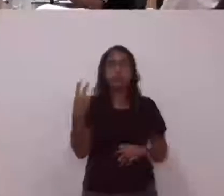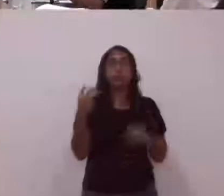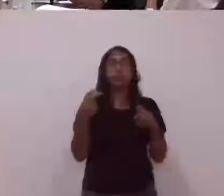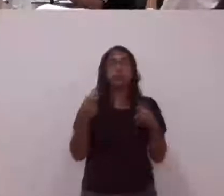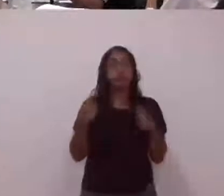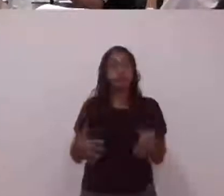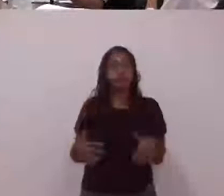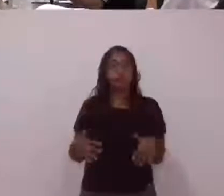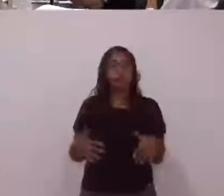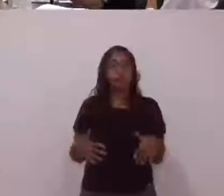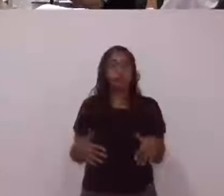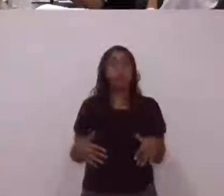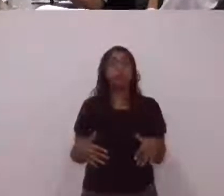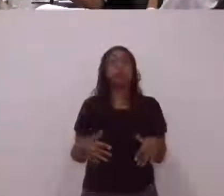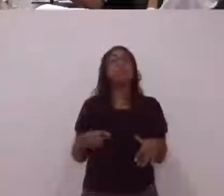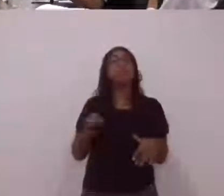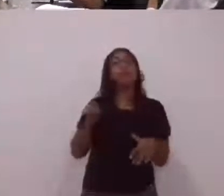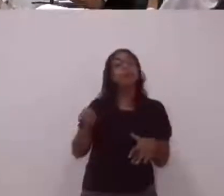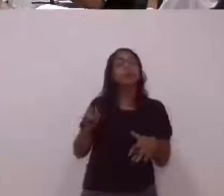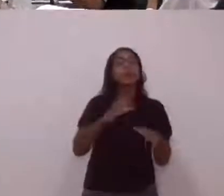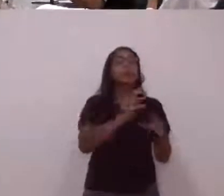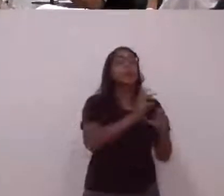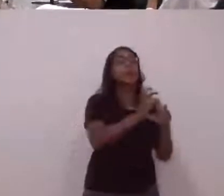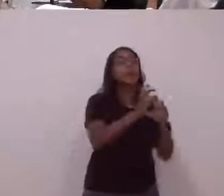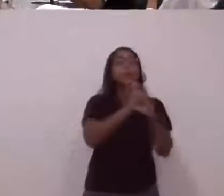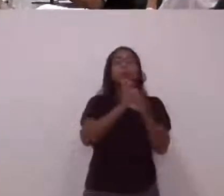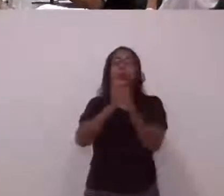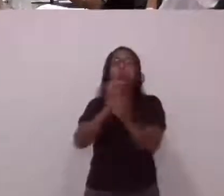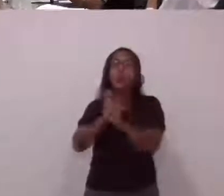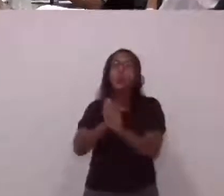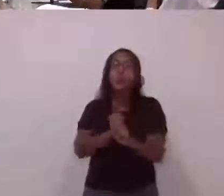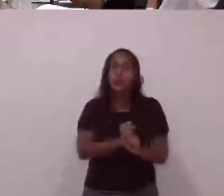e insensidade que se afigurarem